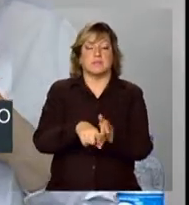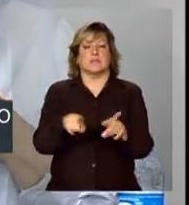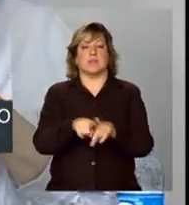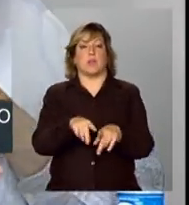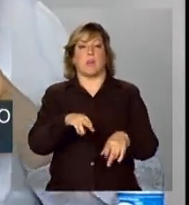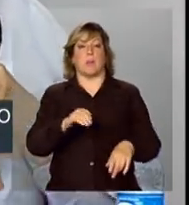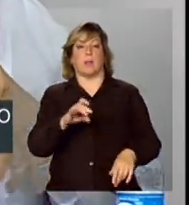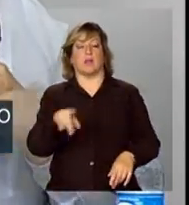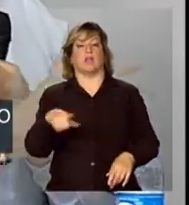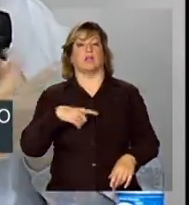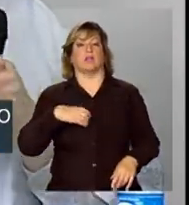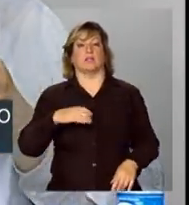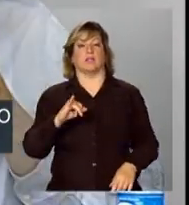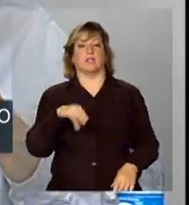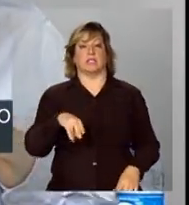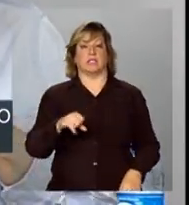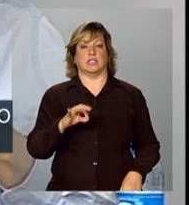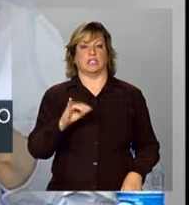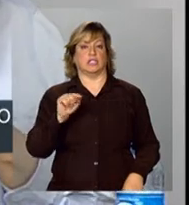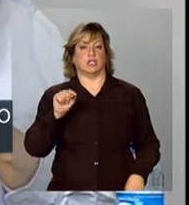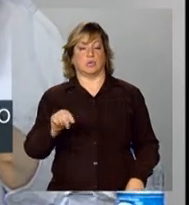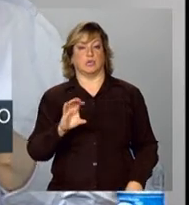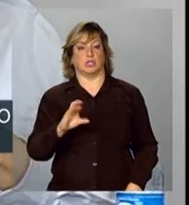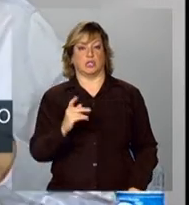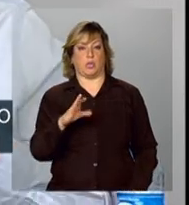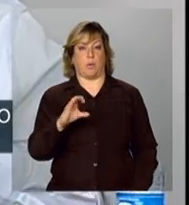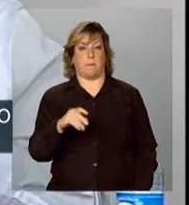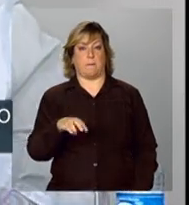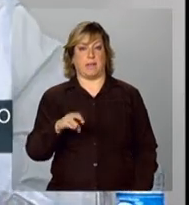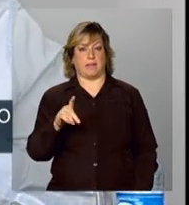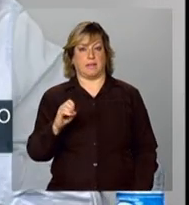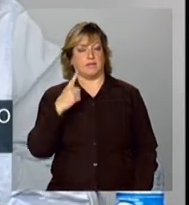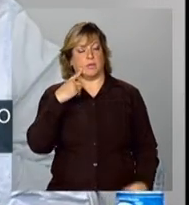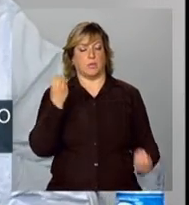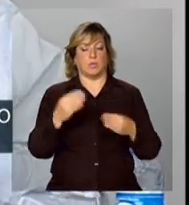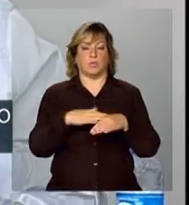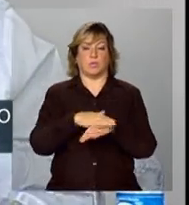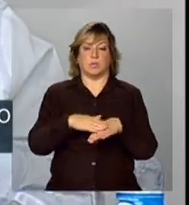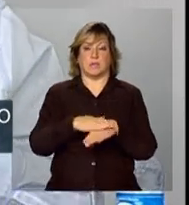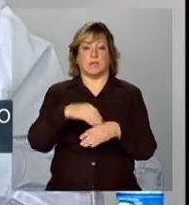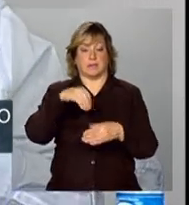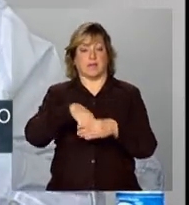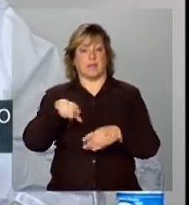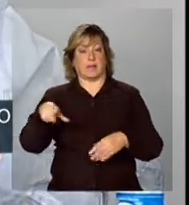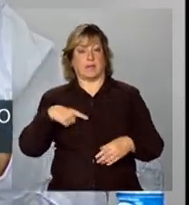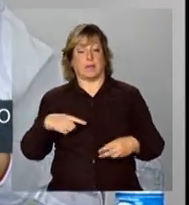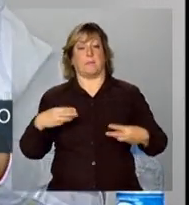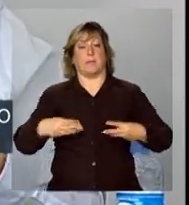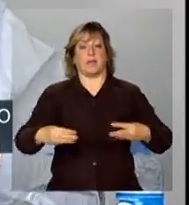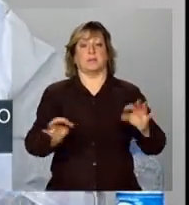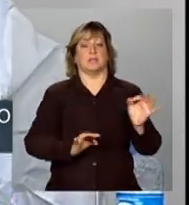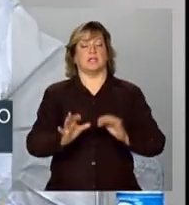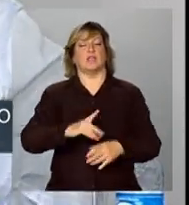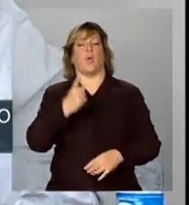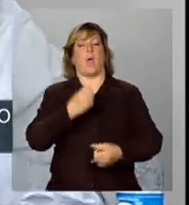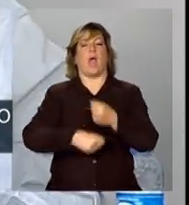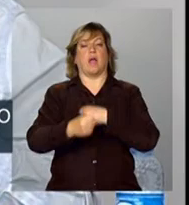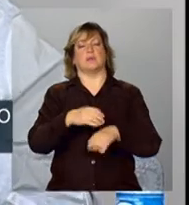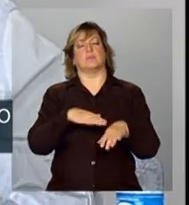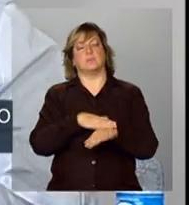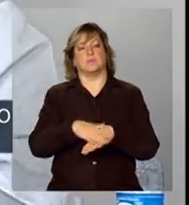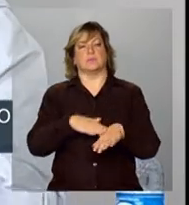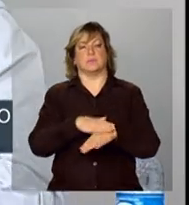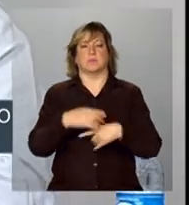modelo que o Instituto Chico Mendes possa operar nessa diversidade de situações. Nós estamos discutindo isso com o Ministério do Planejamento. Há um ano, nós estamos discutindo as